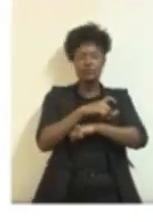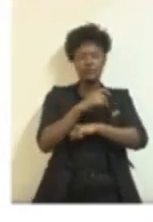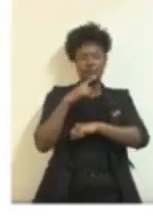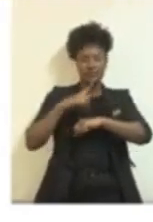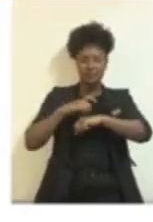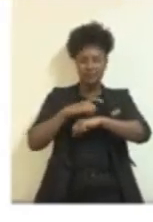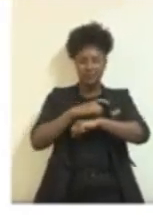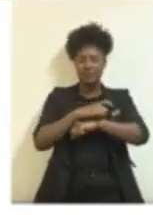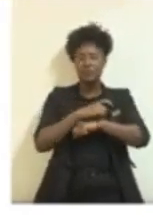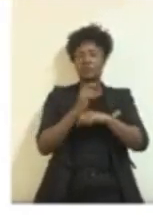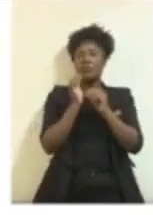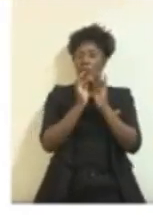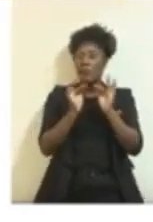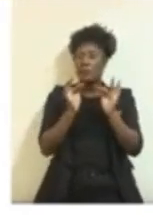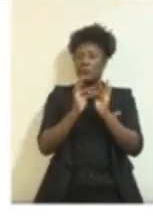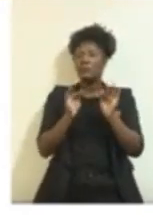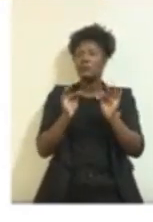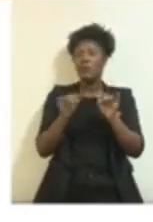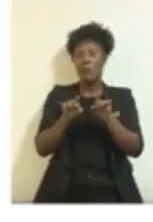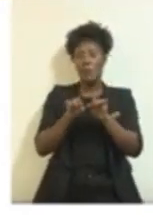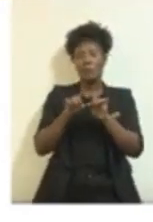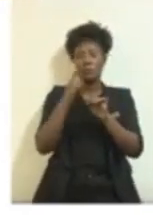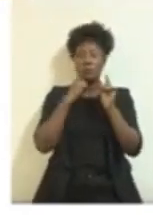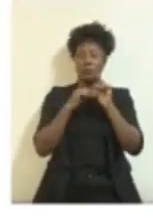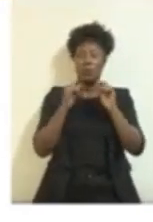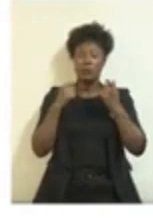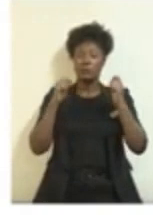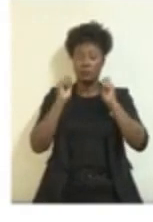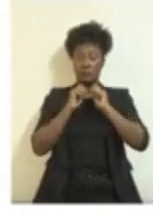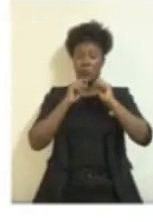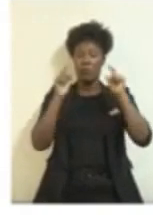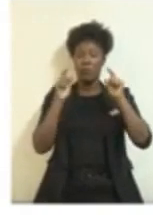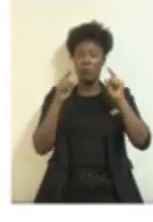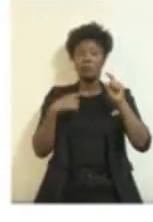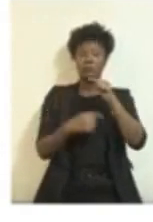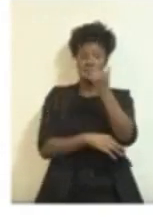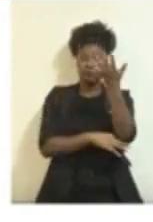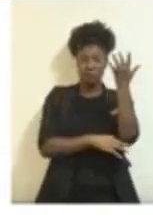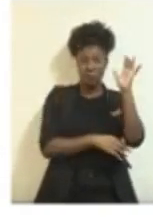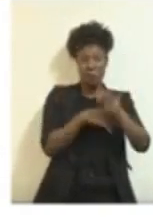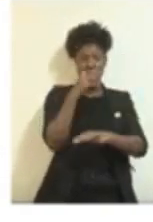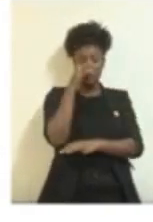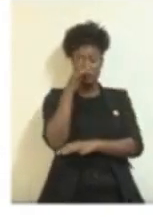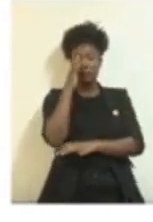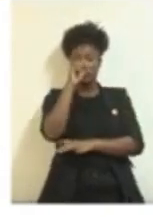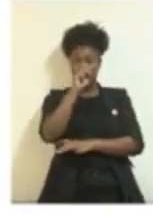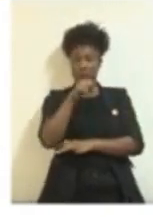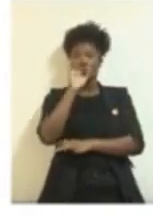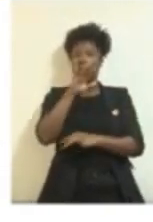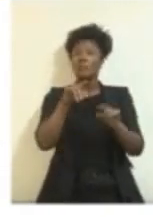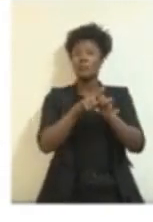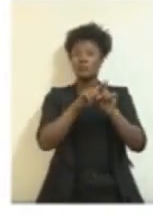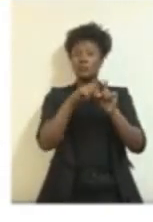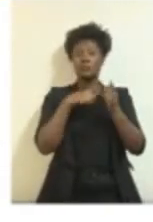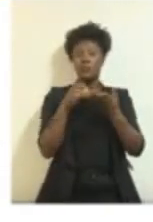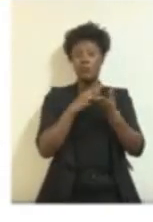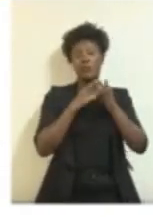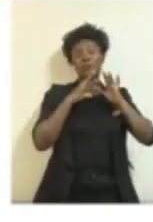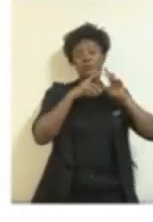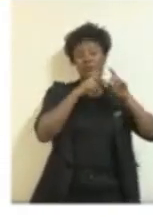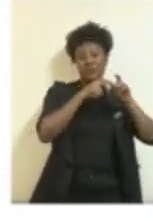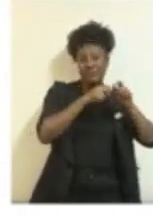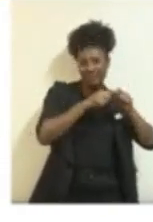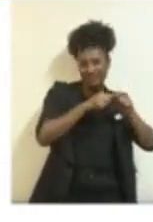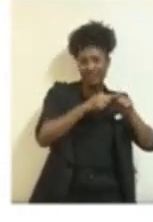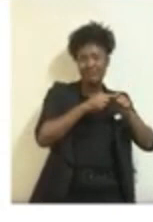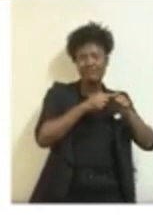outros componentes dos ecossistemas também, e não só as plantas. E aí a gente vê, é claro, no plantio de eucaliptos, até depois tem